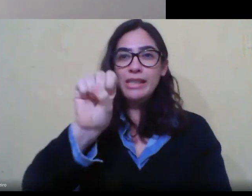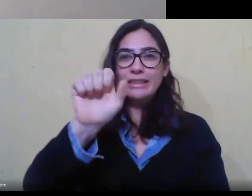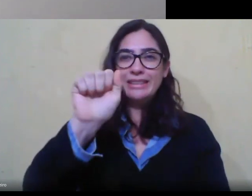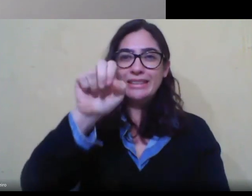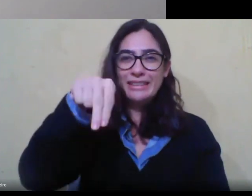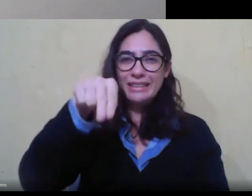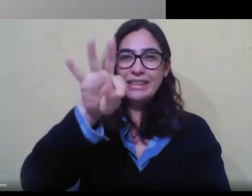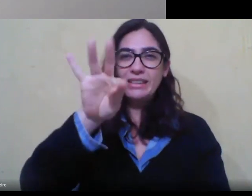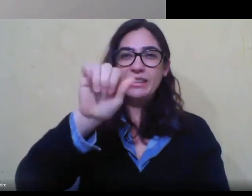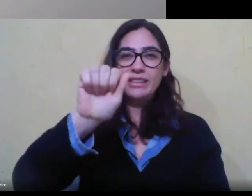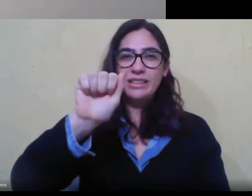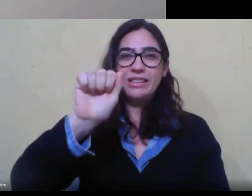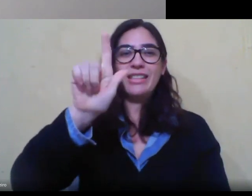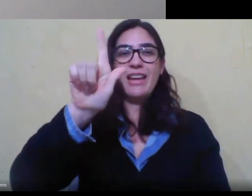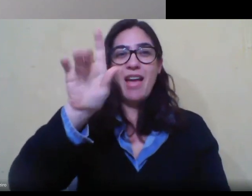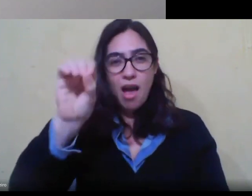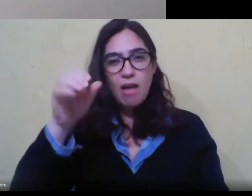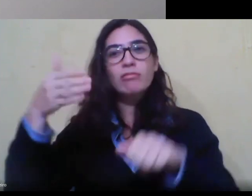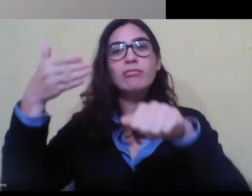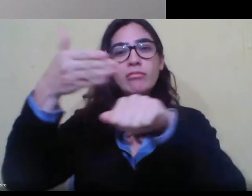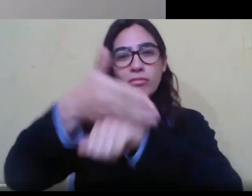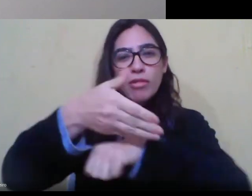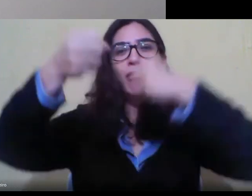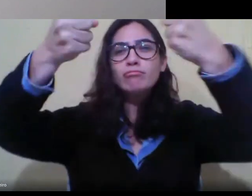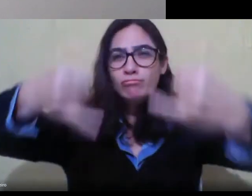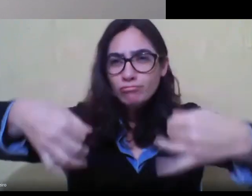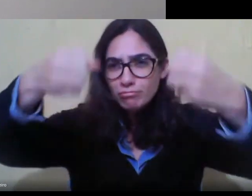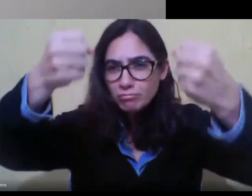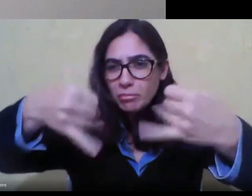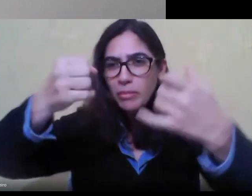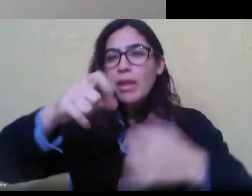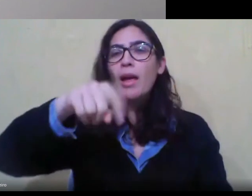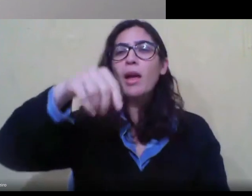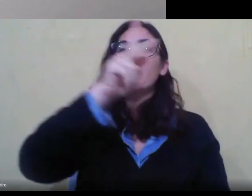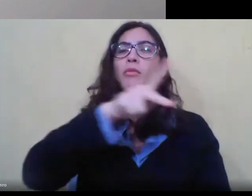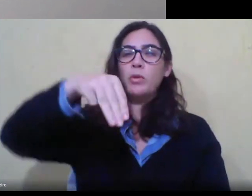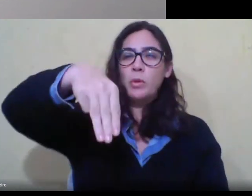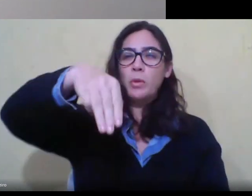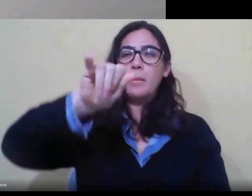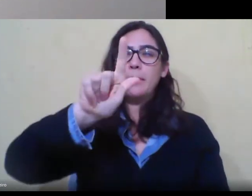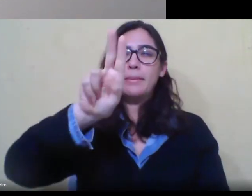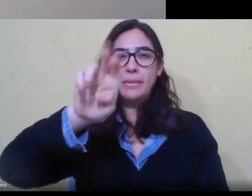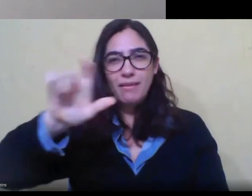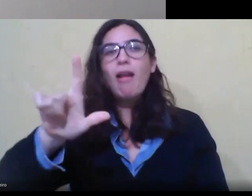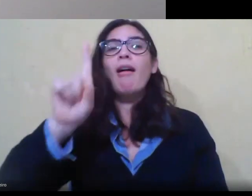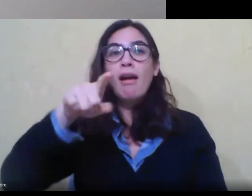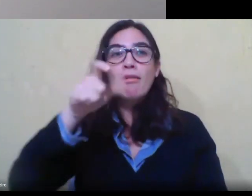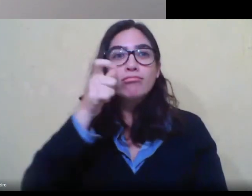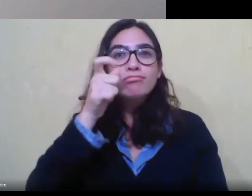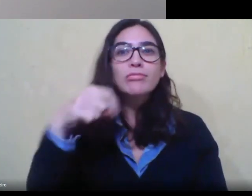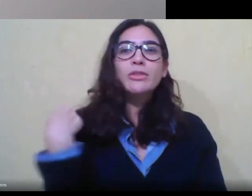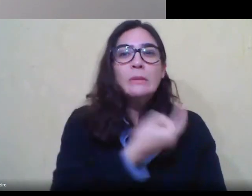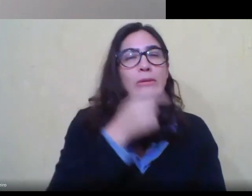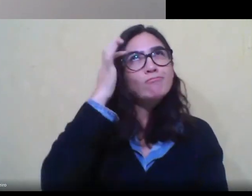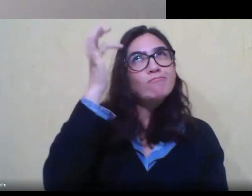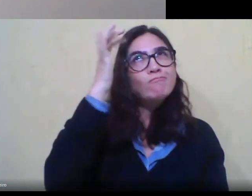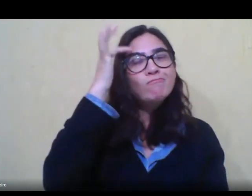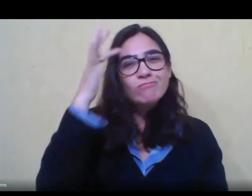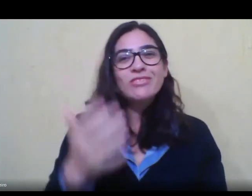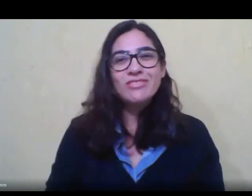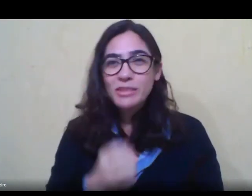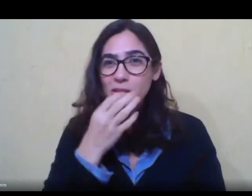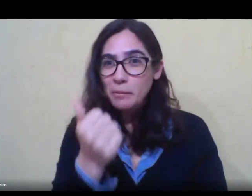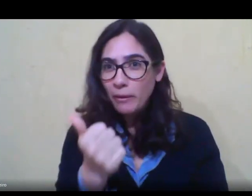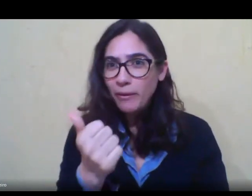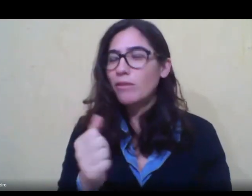Vai ser online, que vai fazer uma fala aí pra gente também, o professor Miguel Zabalza. Vai ser bem interessante para as nossas reflexões, tá bom?